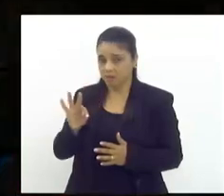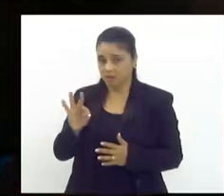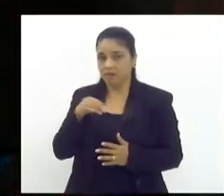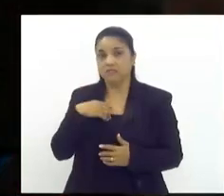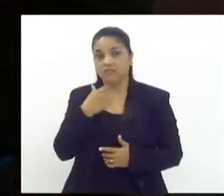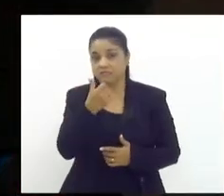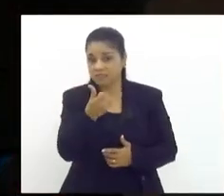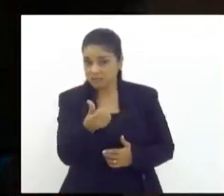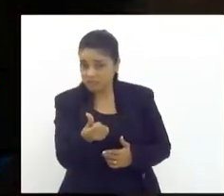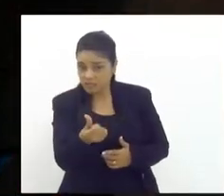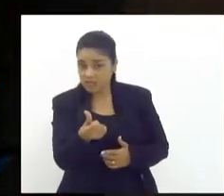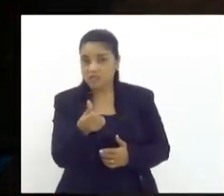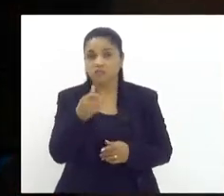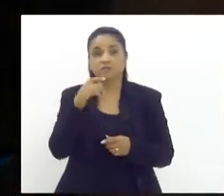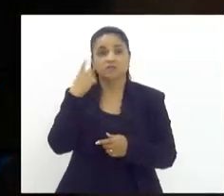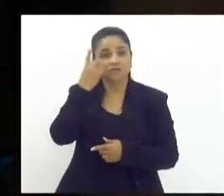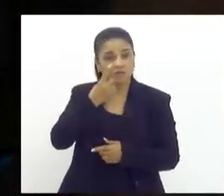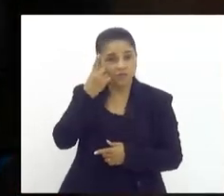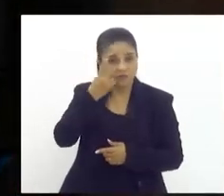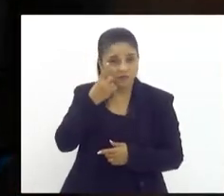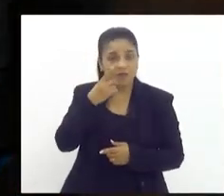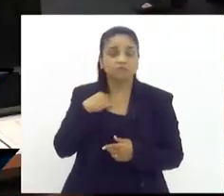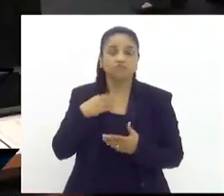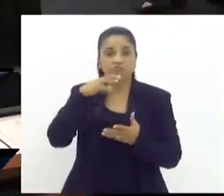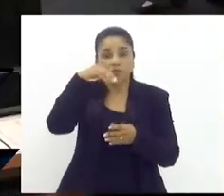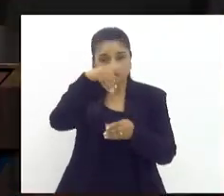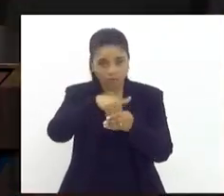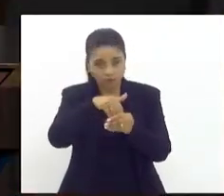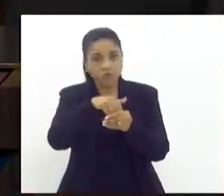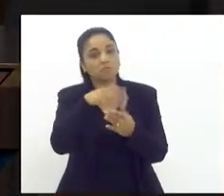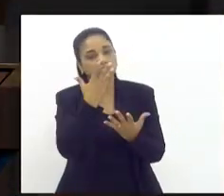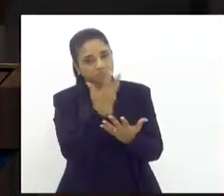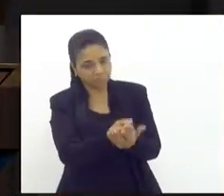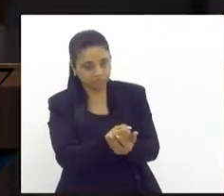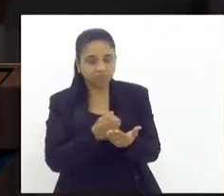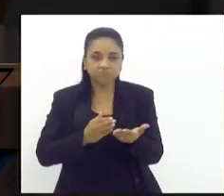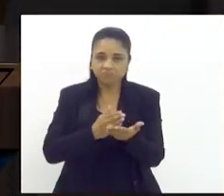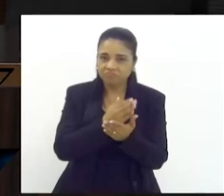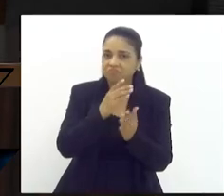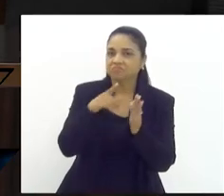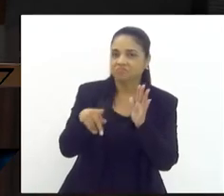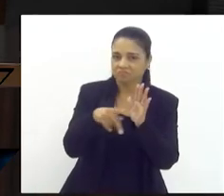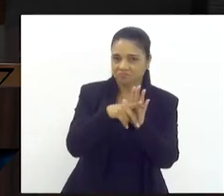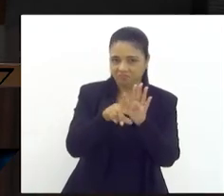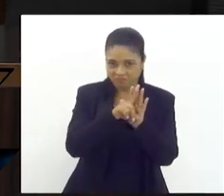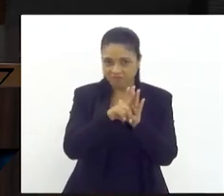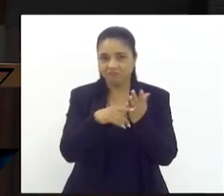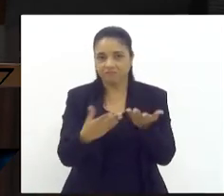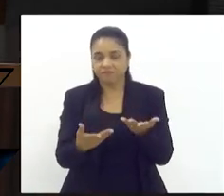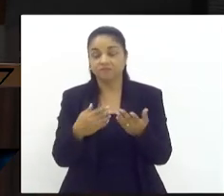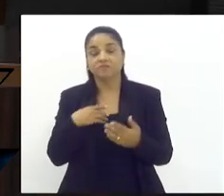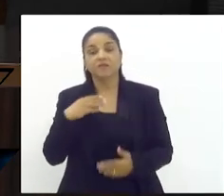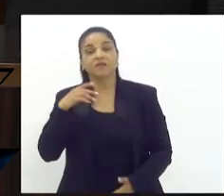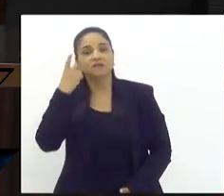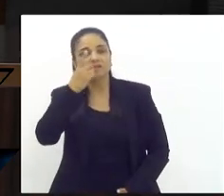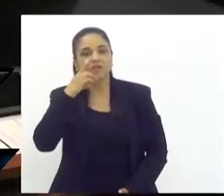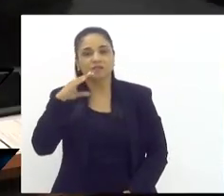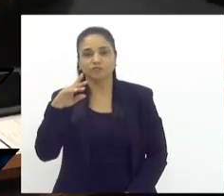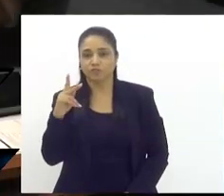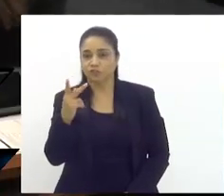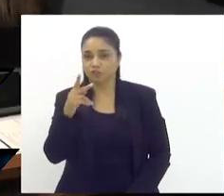estamos voltando favorável Obrigada Deputado luíspão Deputado Chico